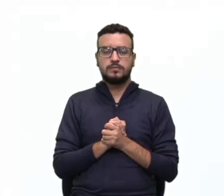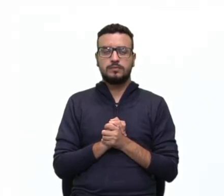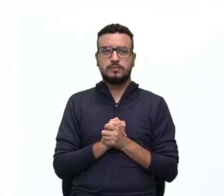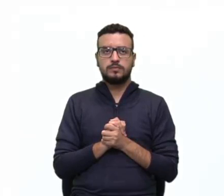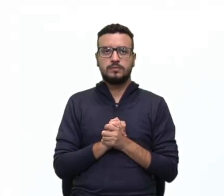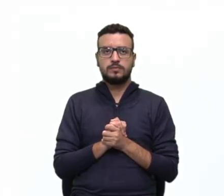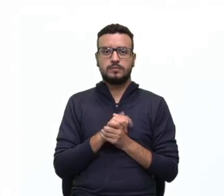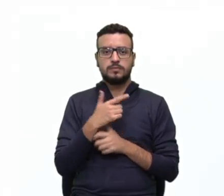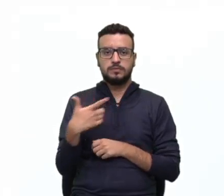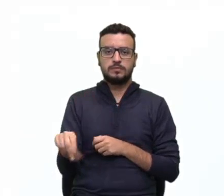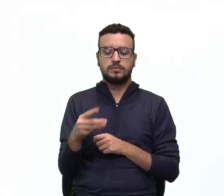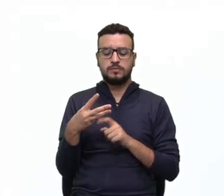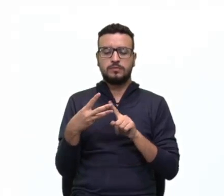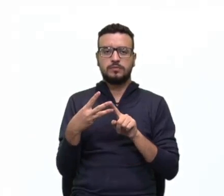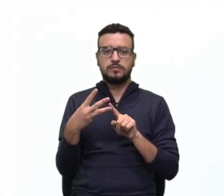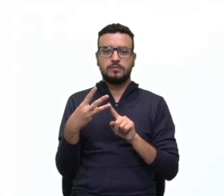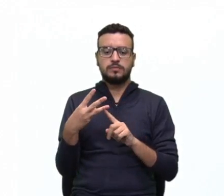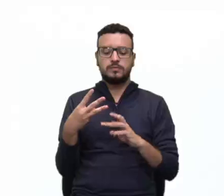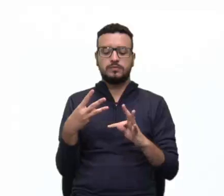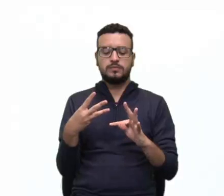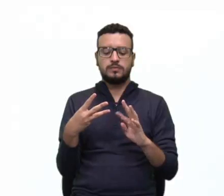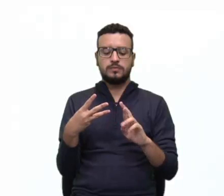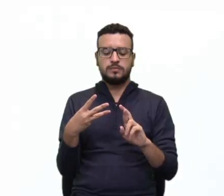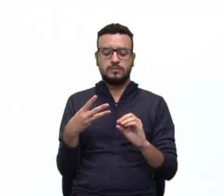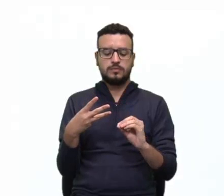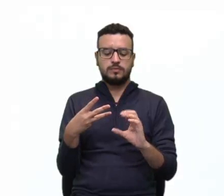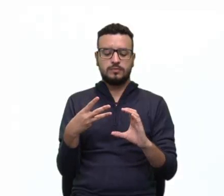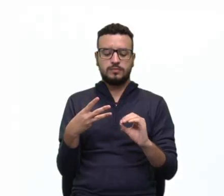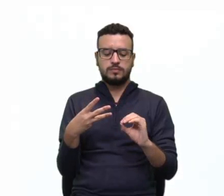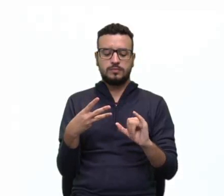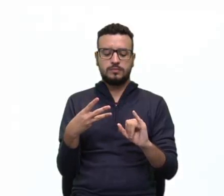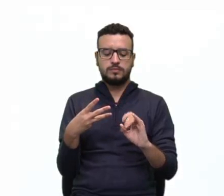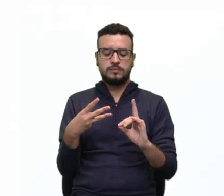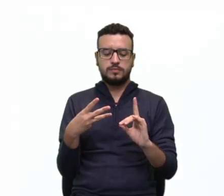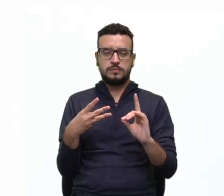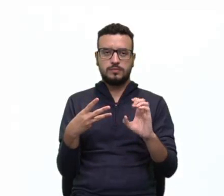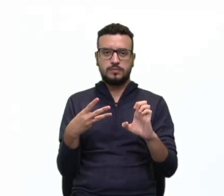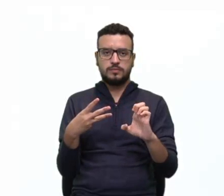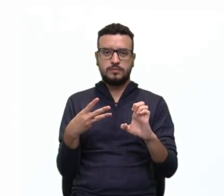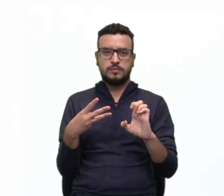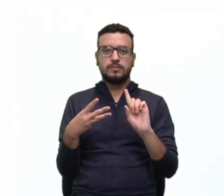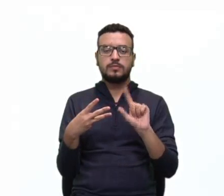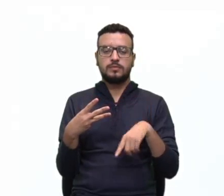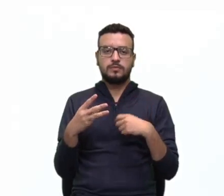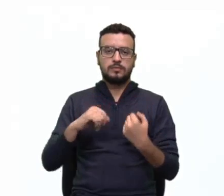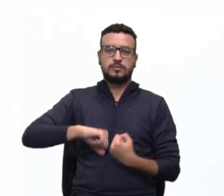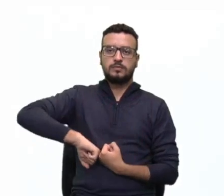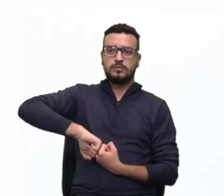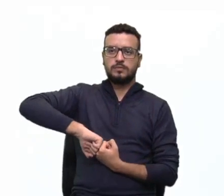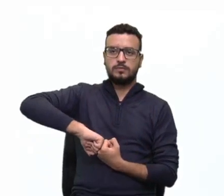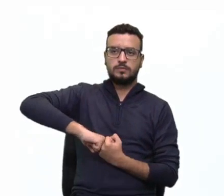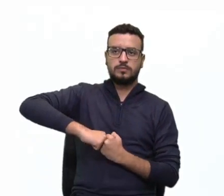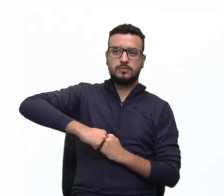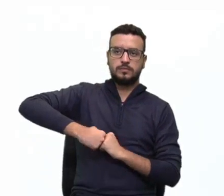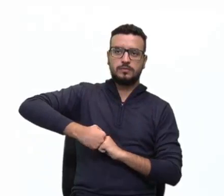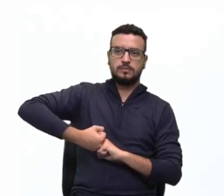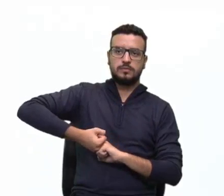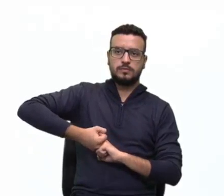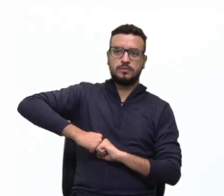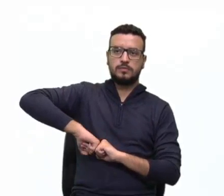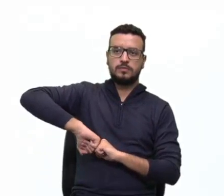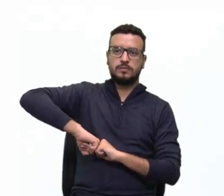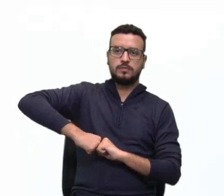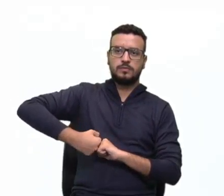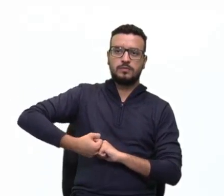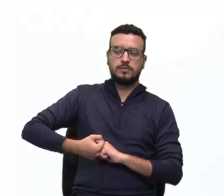Outro tipo é a trocoide, que faz a rotação em torno de um eixo central, tá? É uma articulação proximal entre